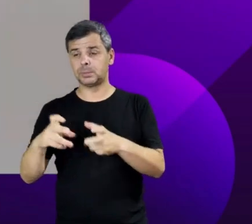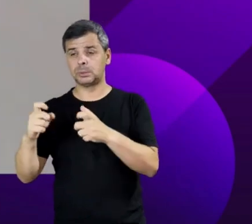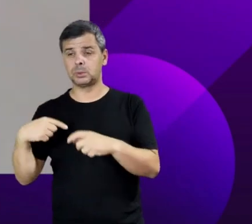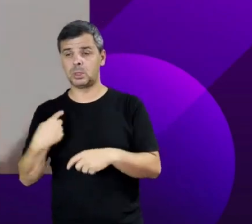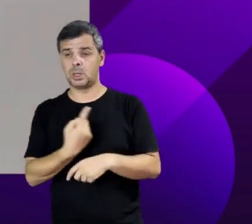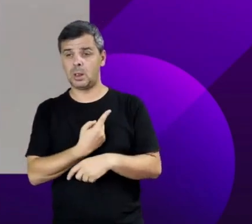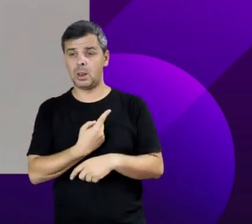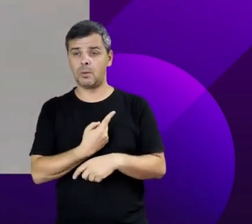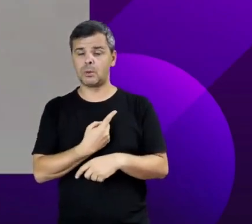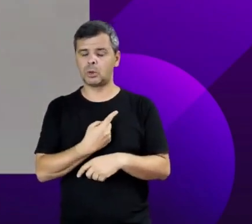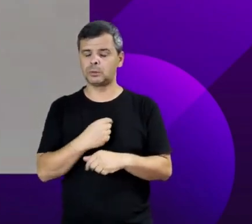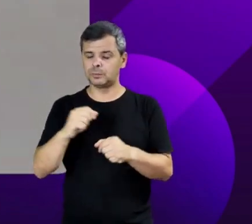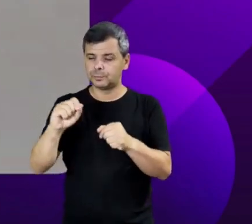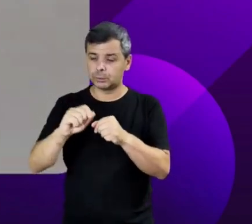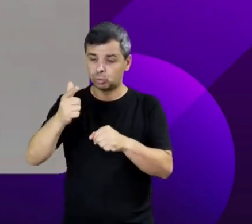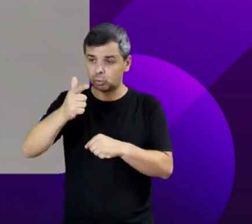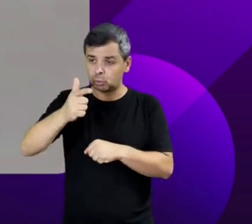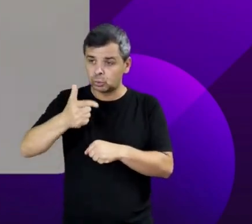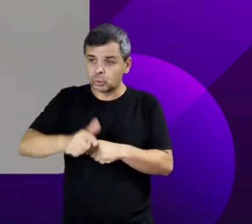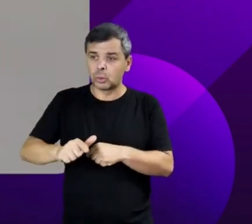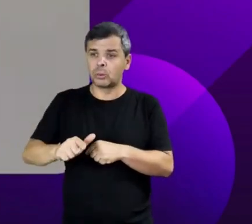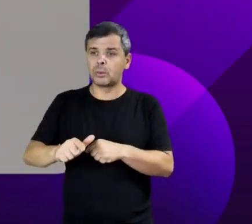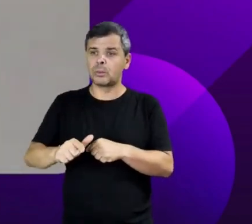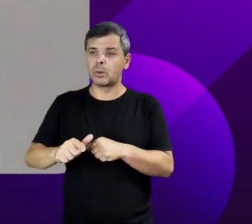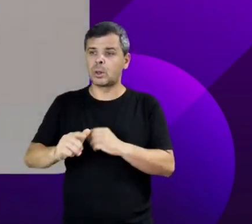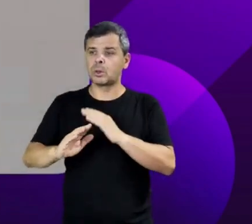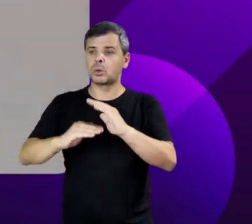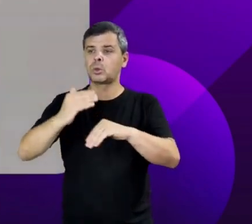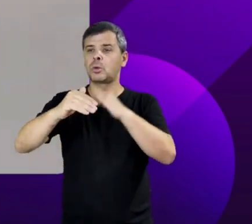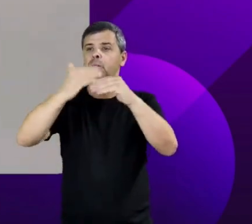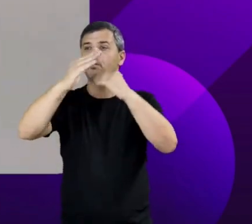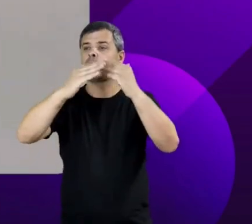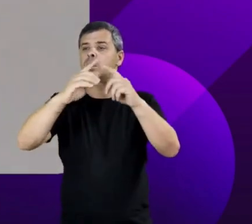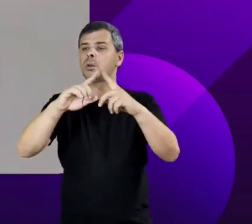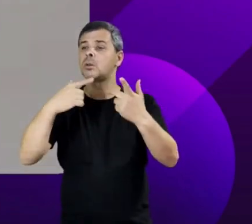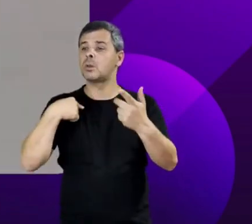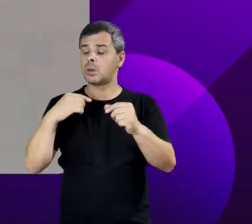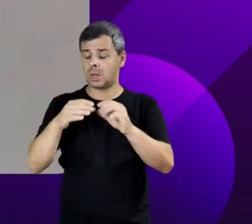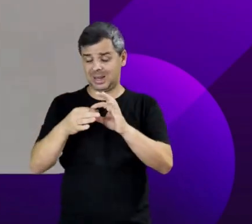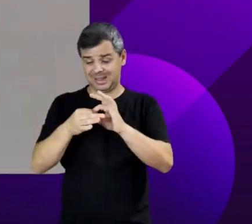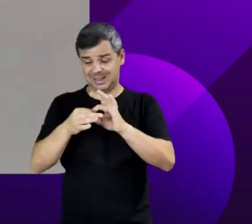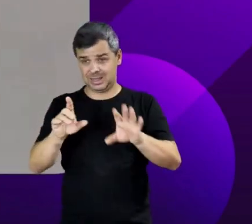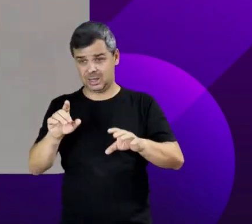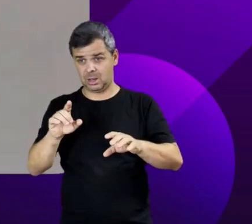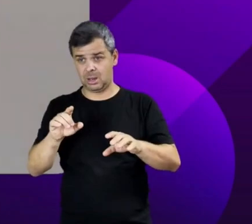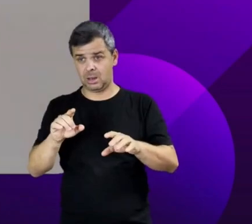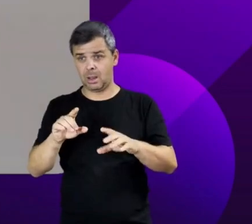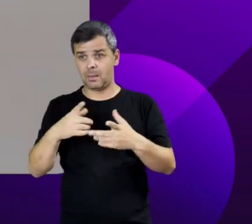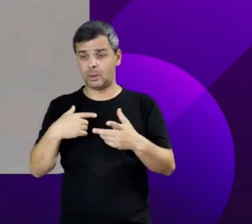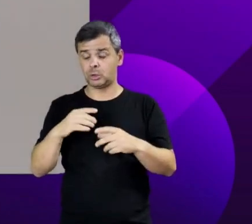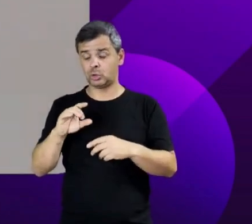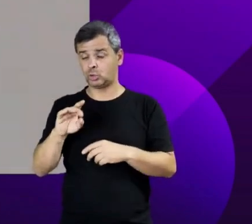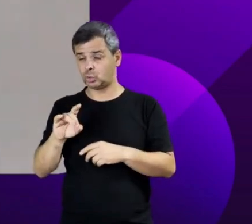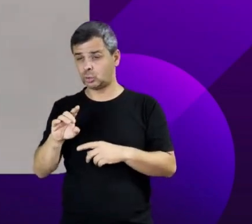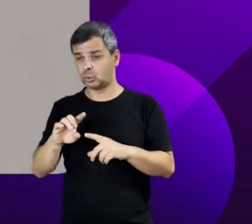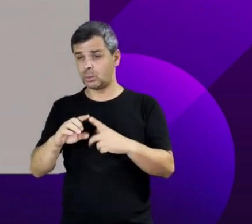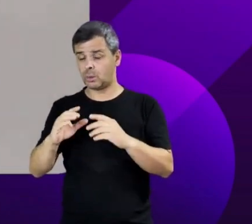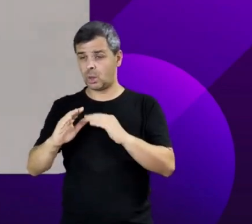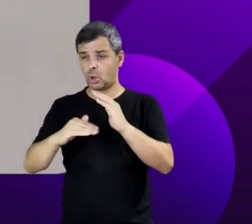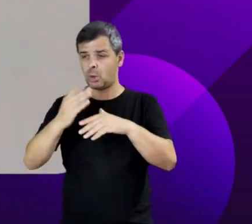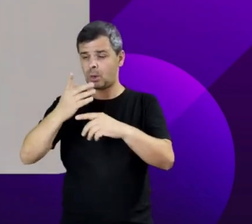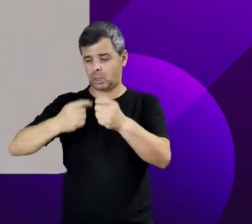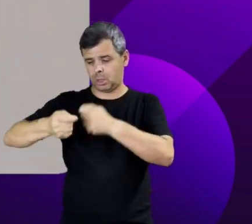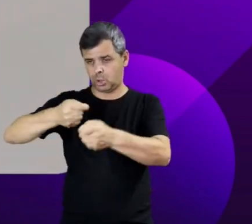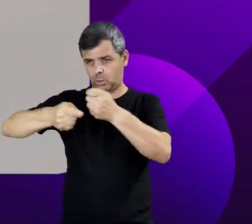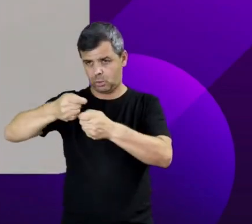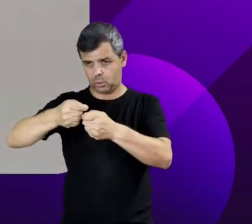nós redefinimos a questão do desenvolvimento. E ele deixa de ser tão somente o crescimento